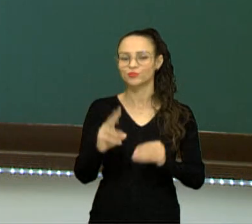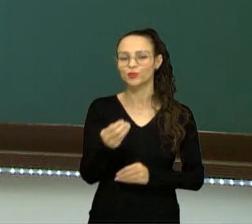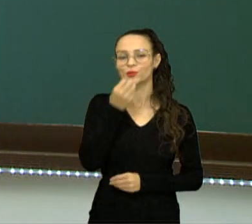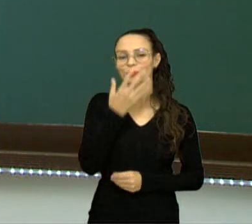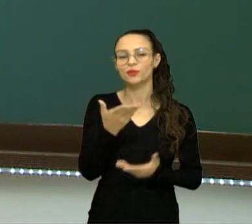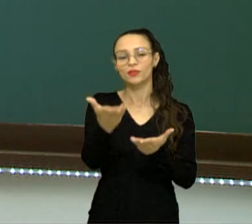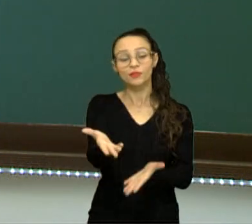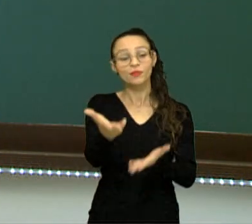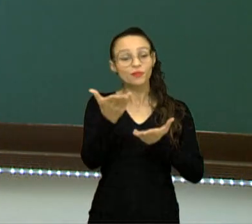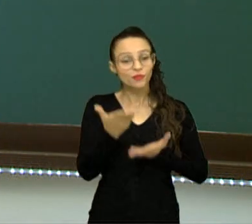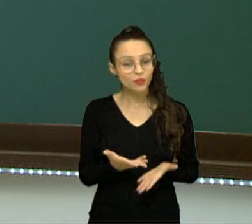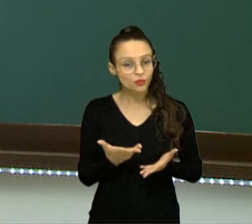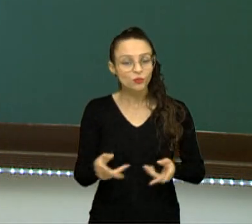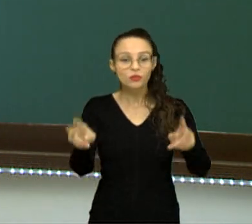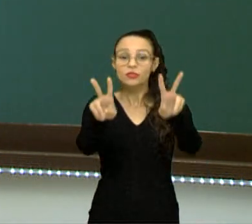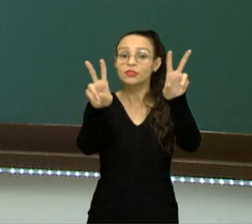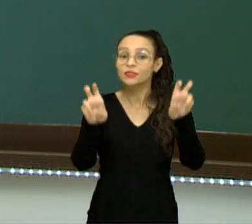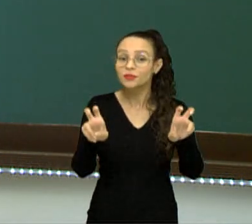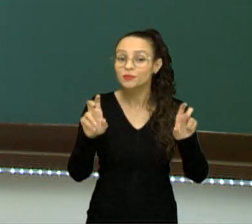aula.